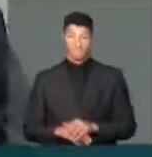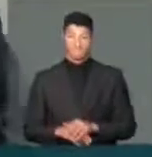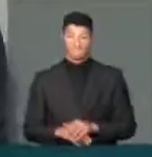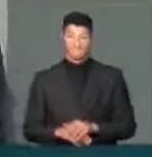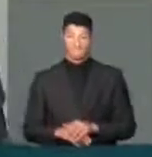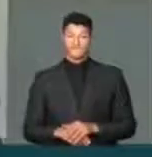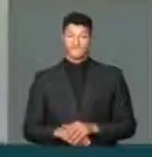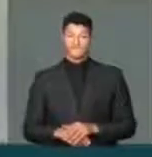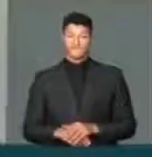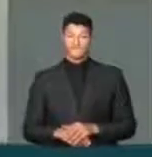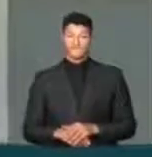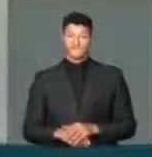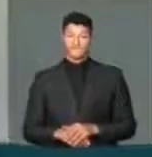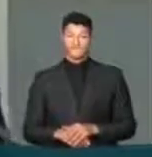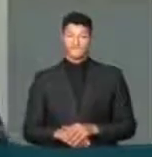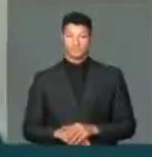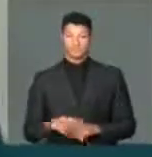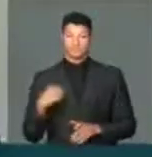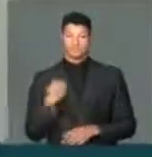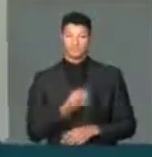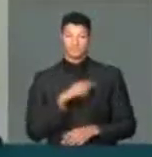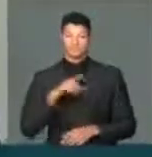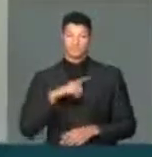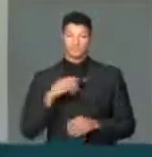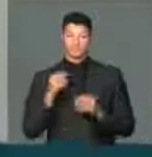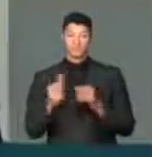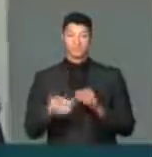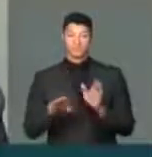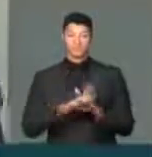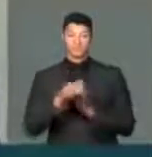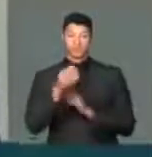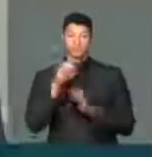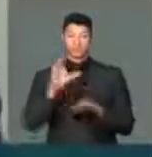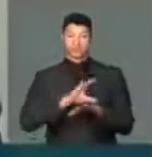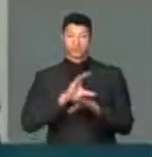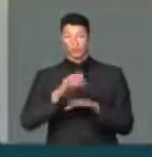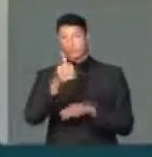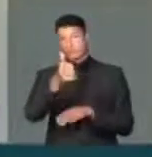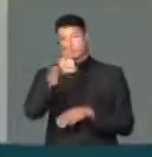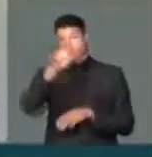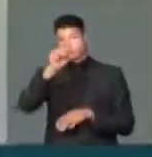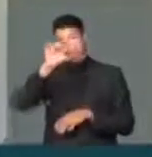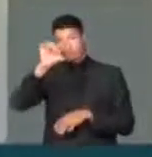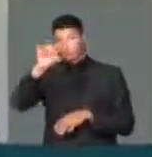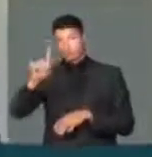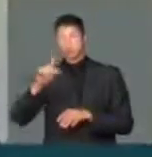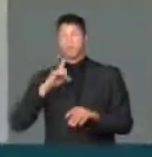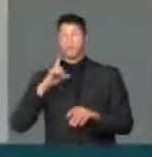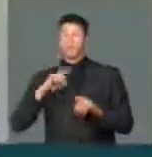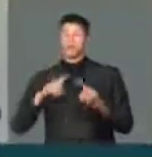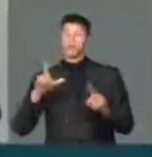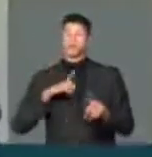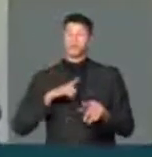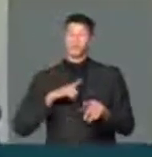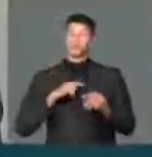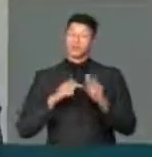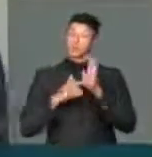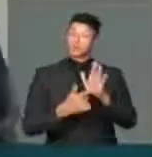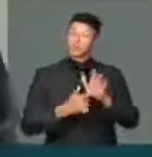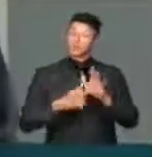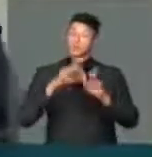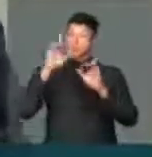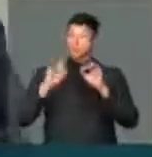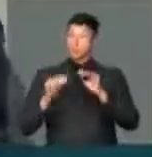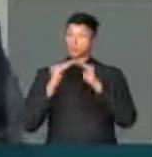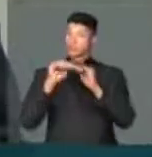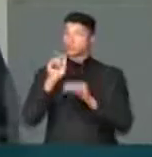enfim, nós estamos quase chegando na Constituição de 1891, mas nós temos um período de democracia, de estabilidade política que nós